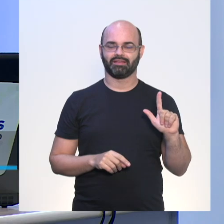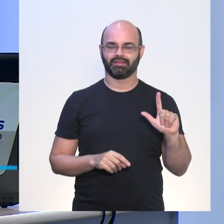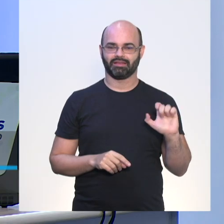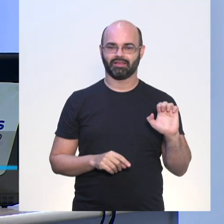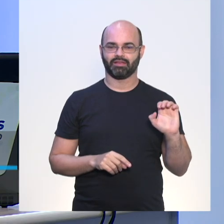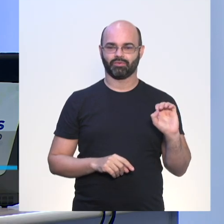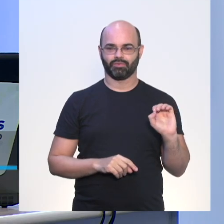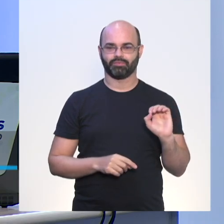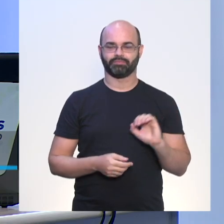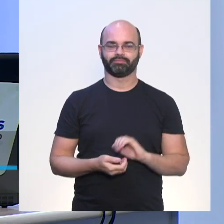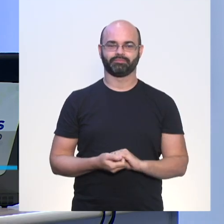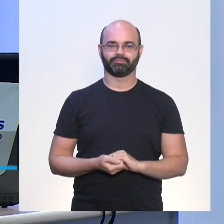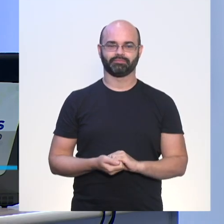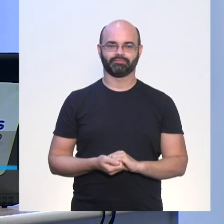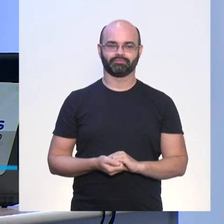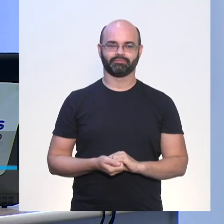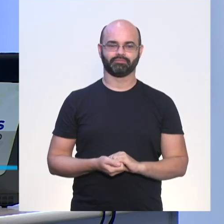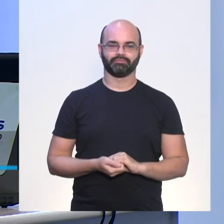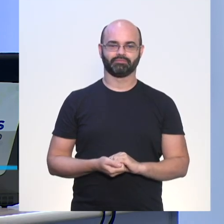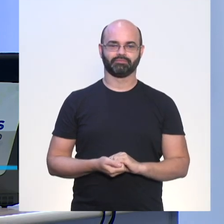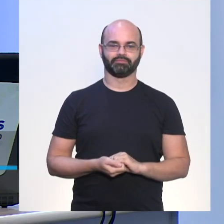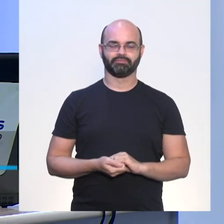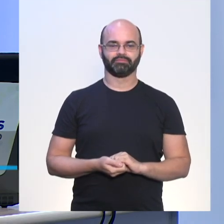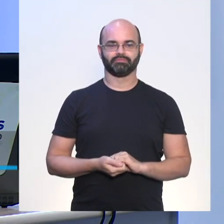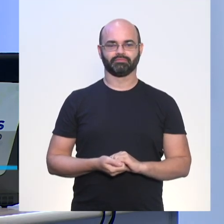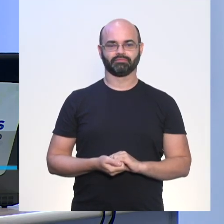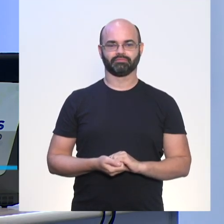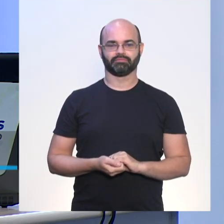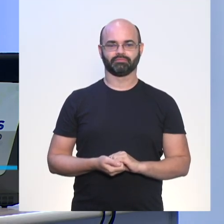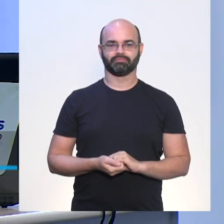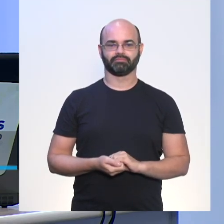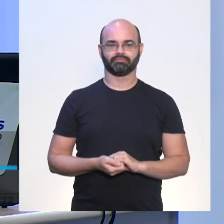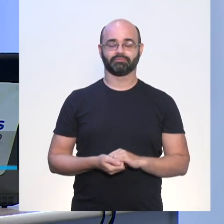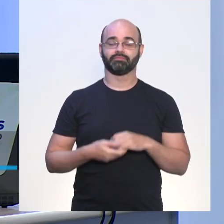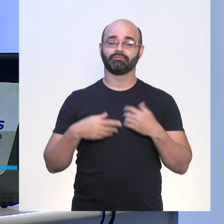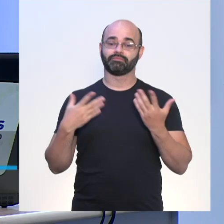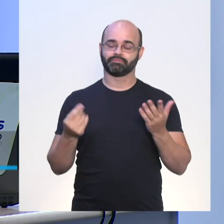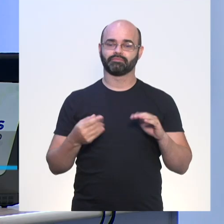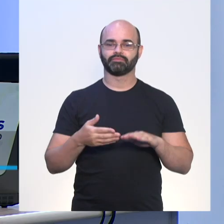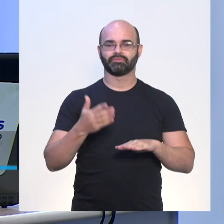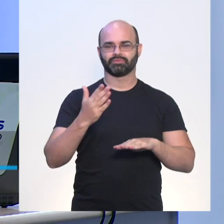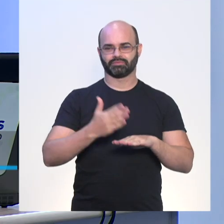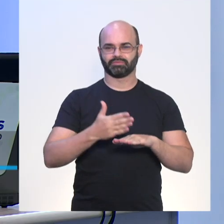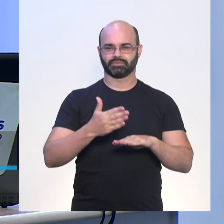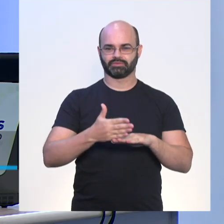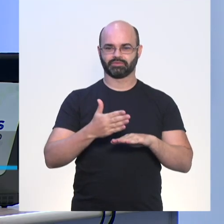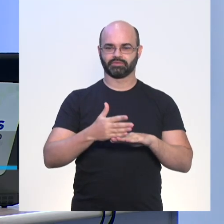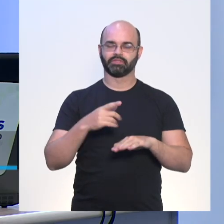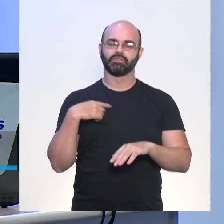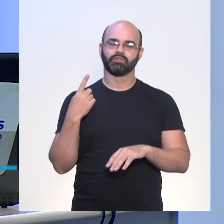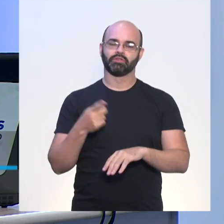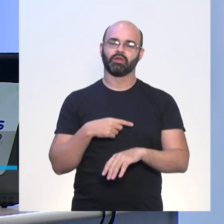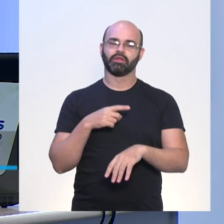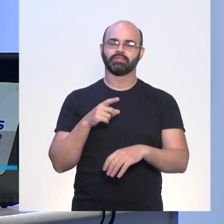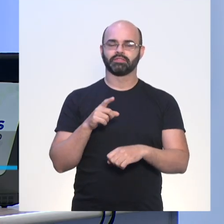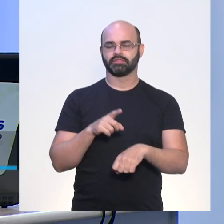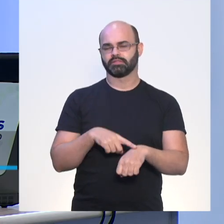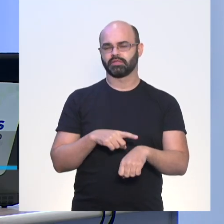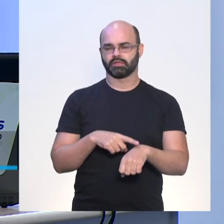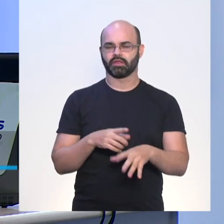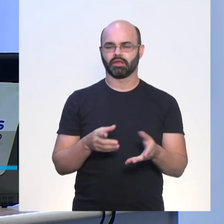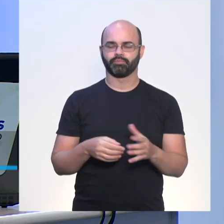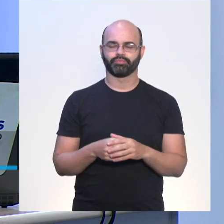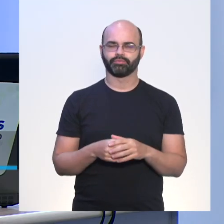E aí, pessoal, bom, se na modernidade a gente tem um momento em que há uma associação